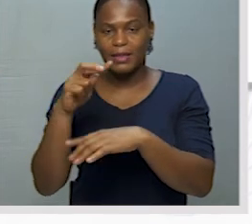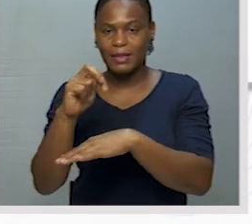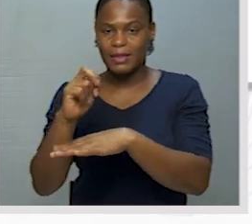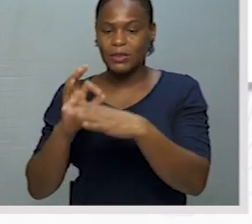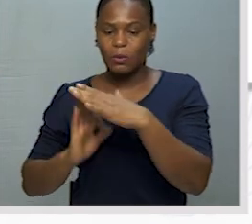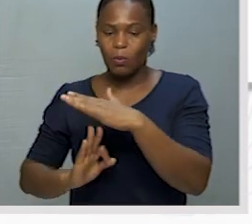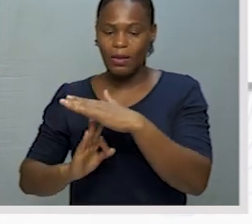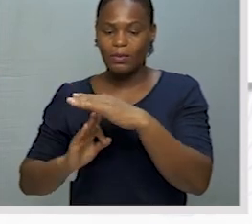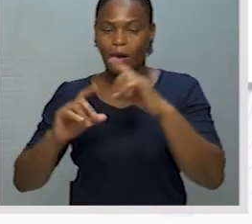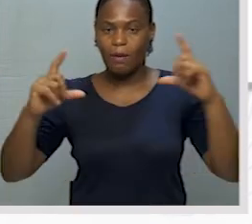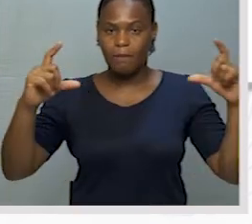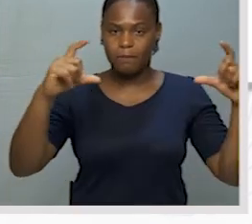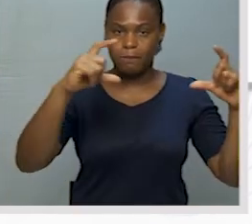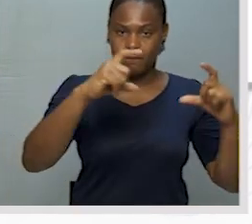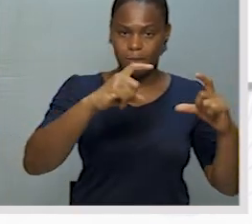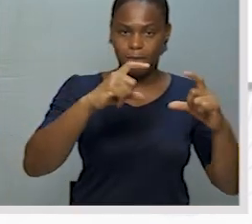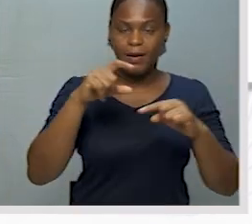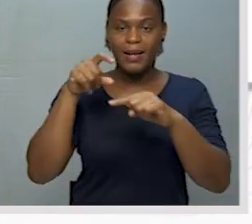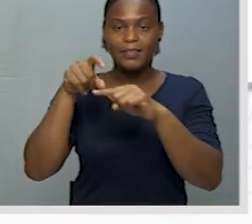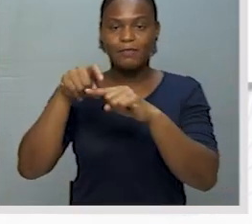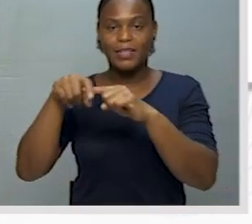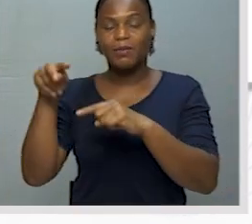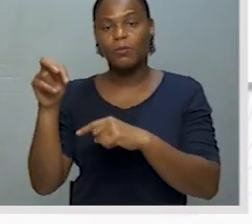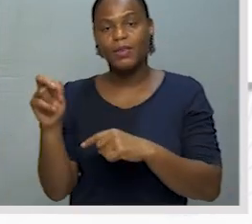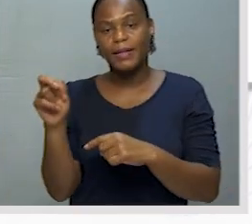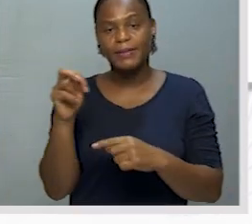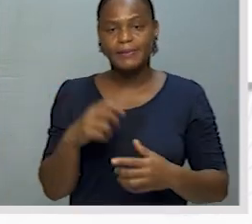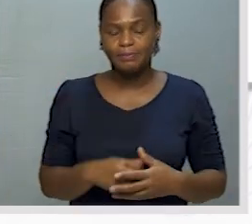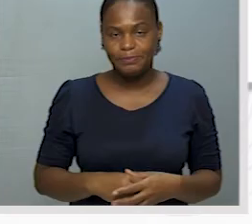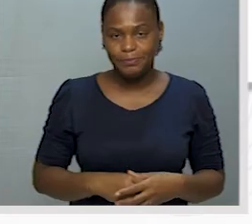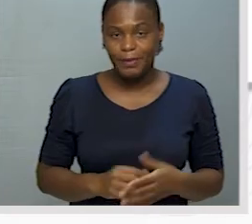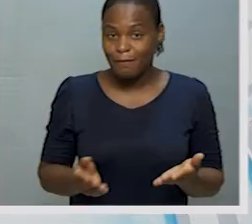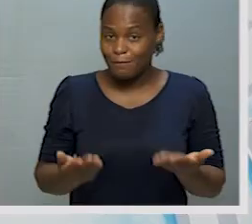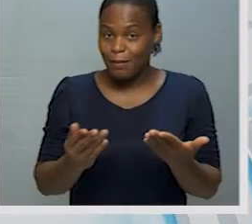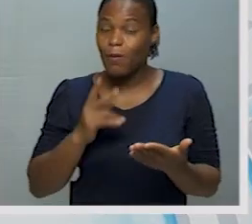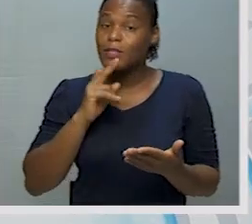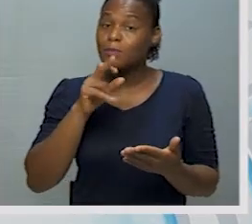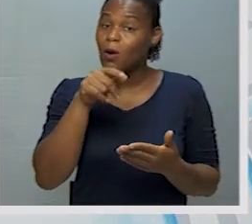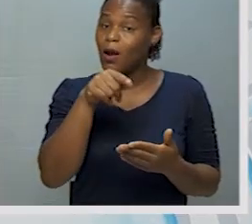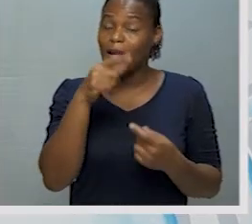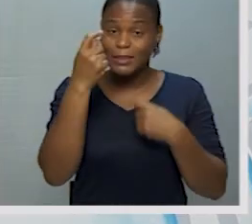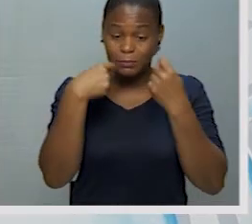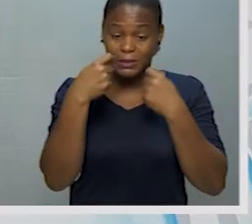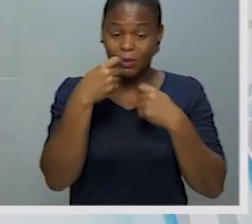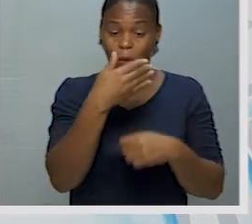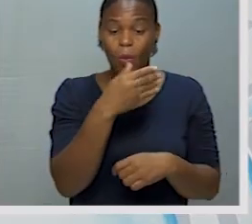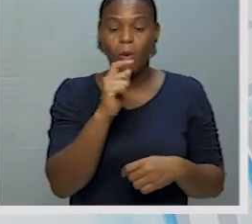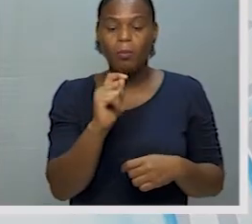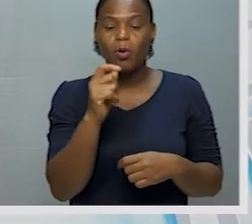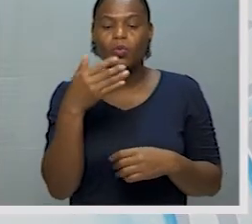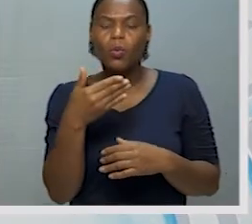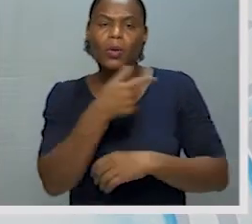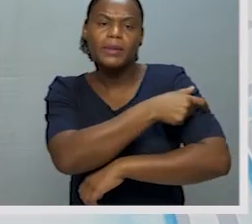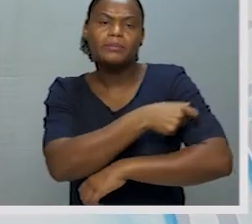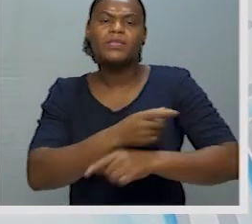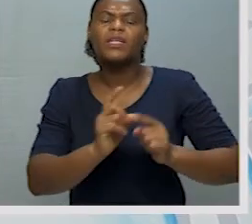vezes 3/4, fechar parênteses, a dividir por 3. Então, vão responder na expressão 1.1 o